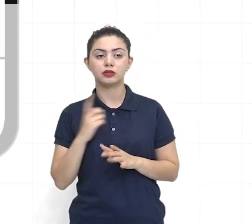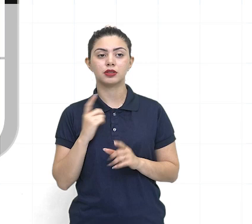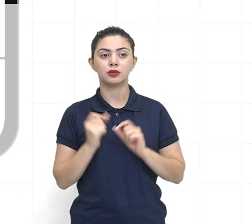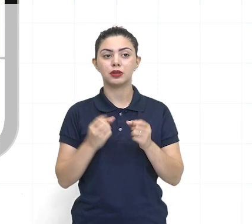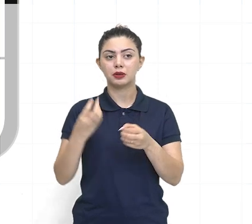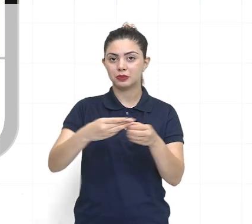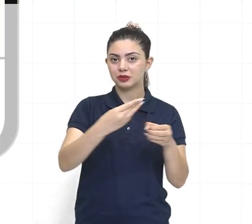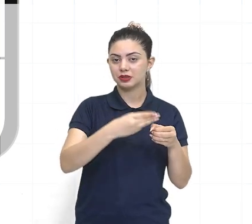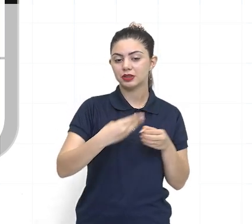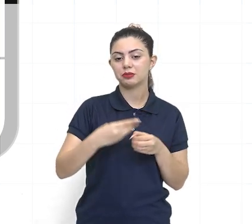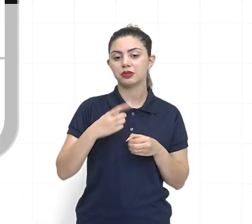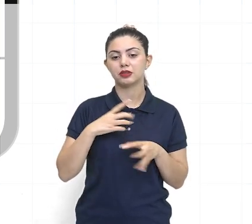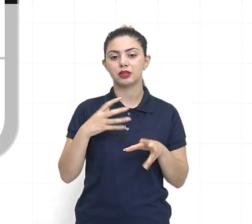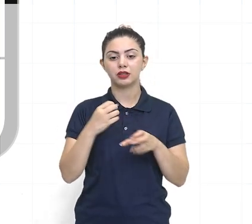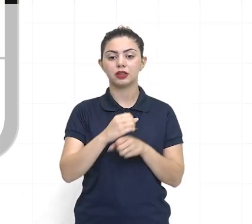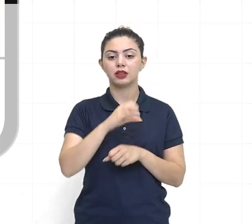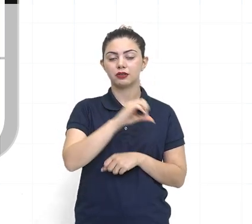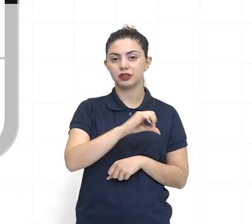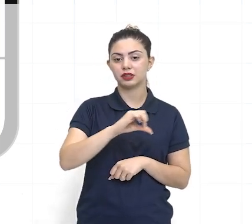temos